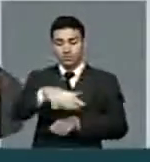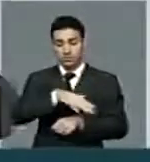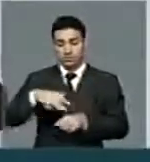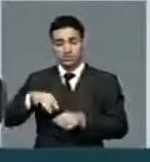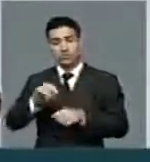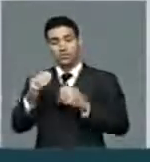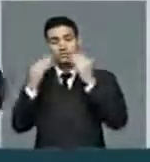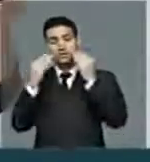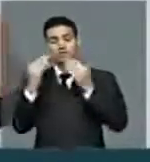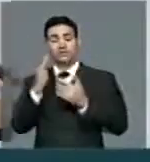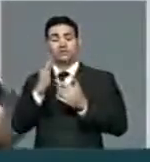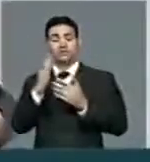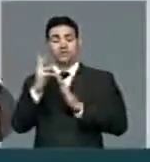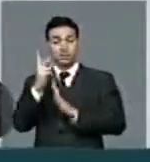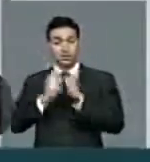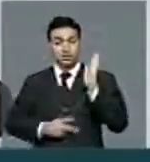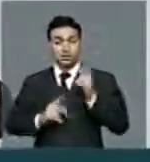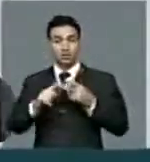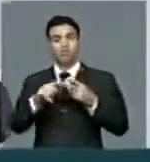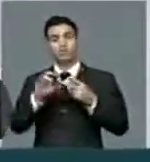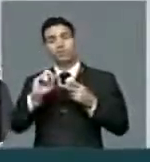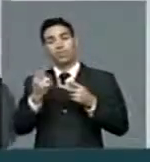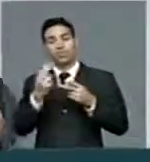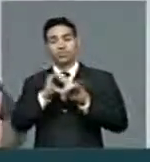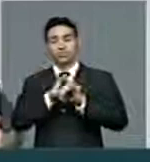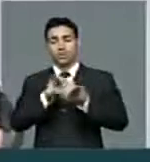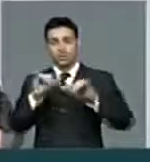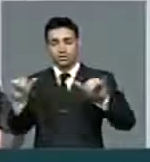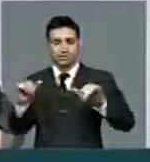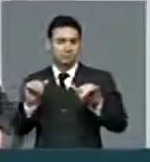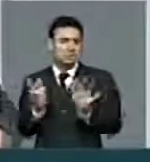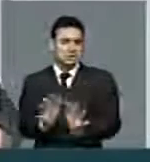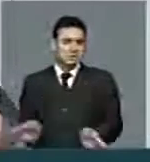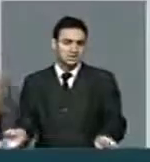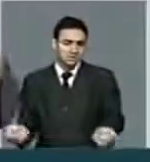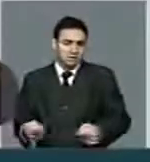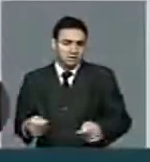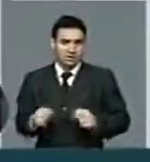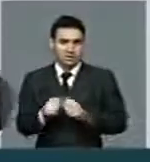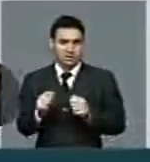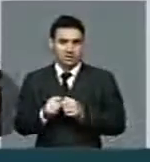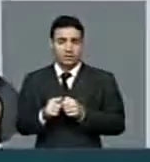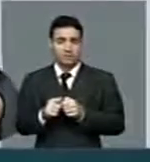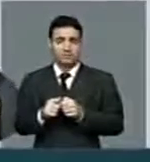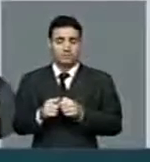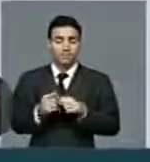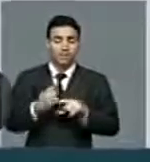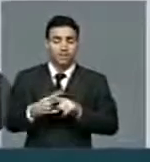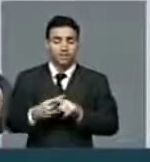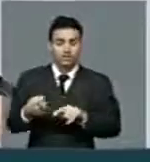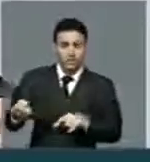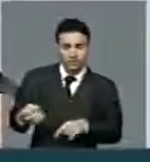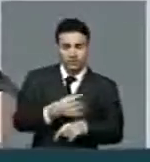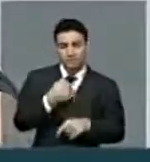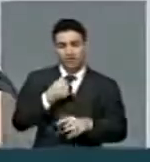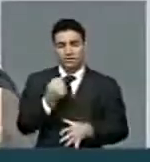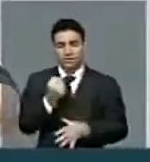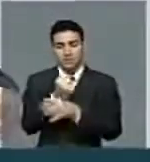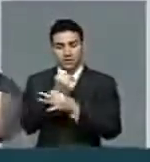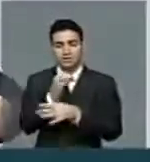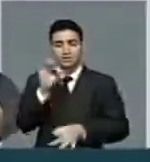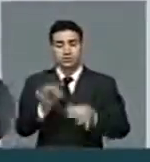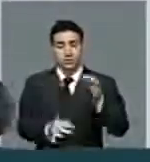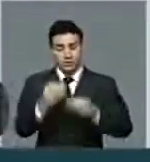projeto, pode ser declaratório, vou fazer desse jeito, da maneira mais simples possível, de tal maneira que, novamente, a segurança jurídica do